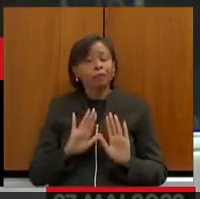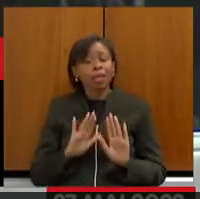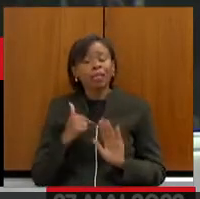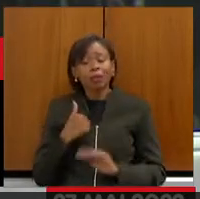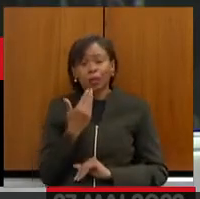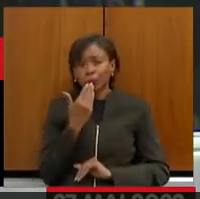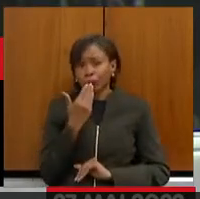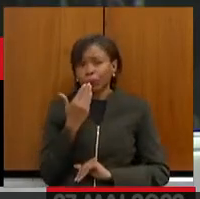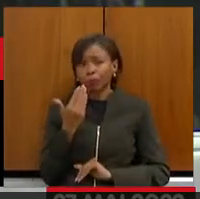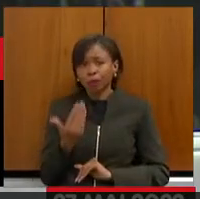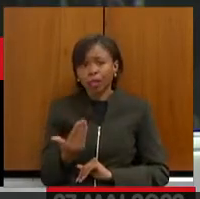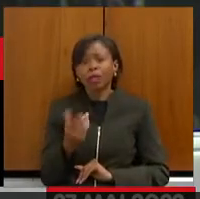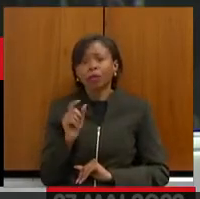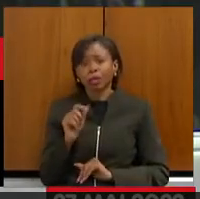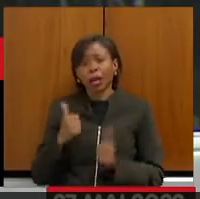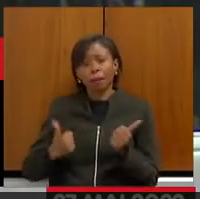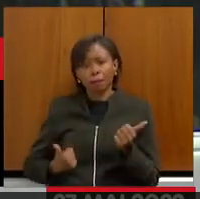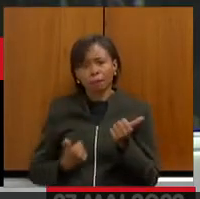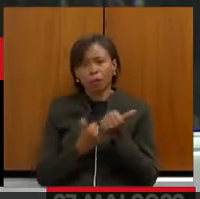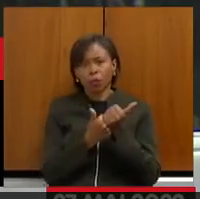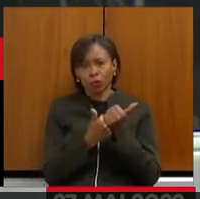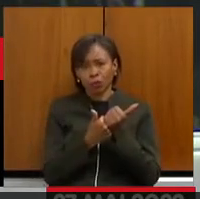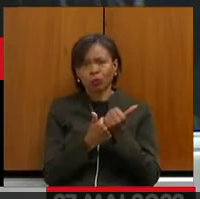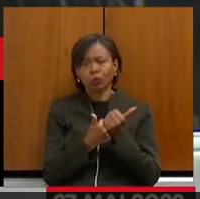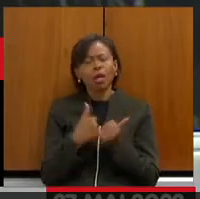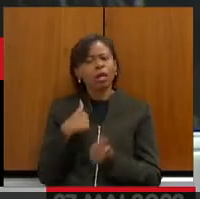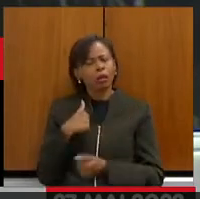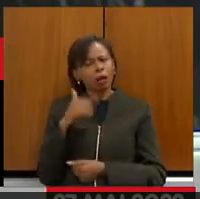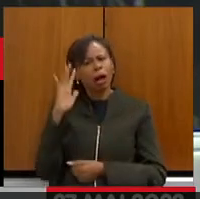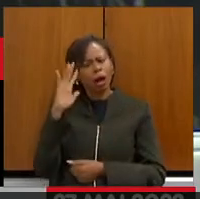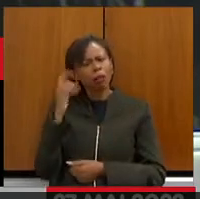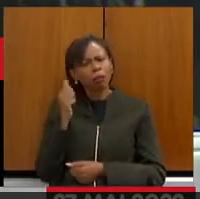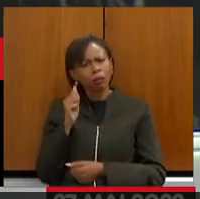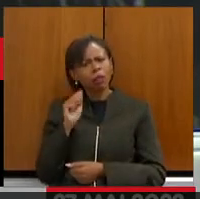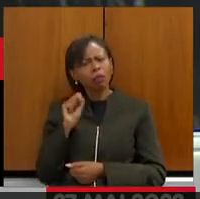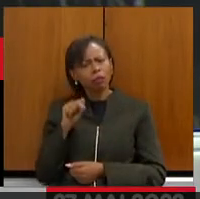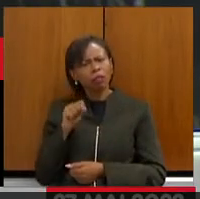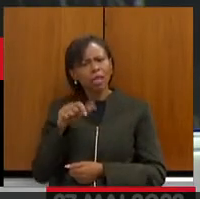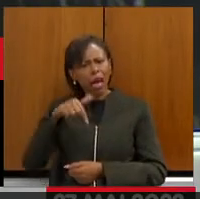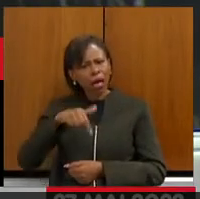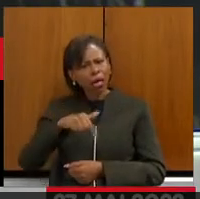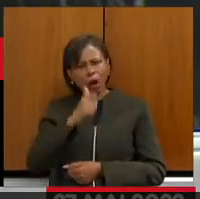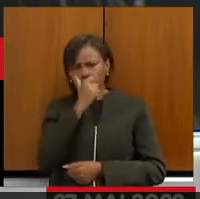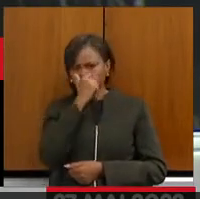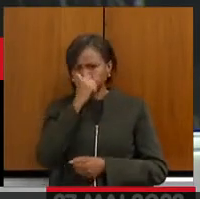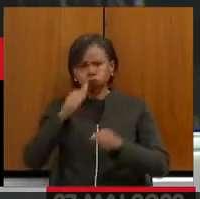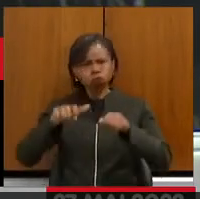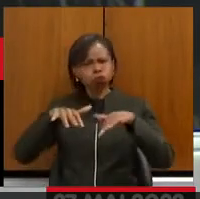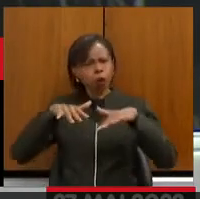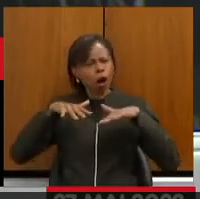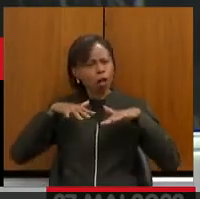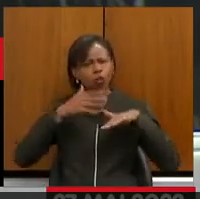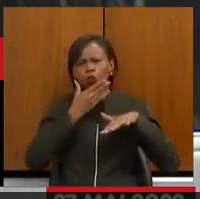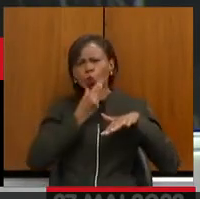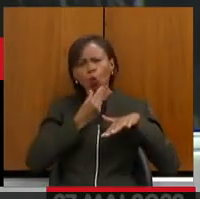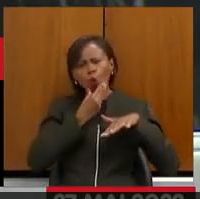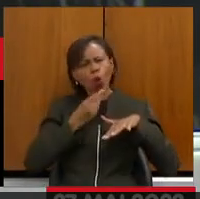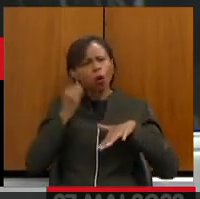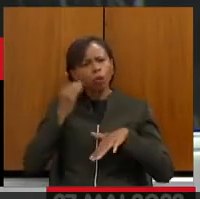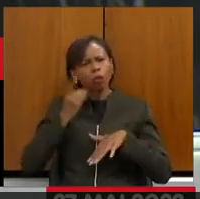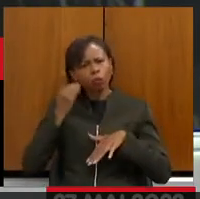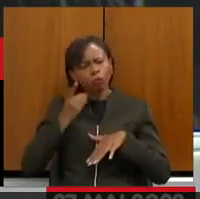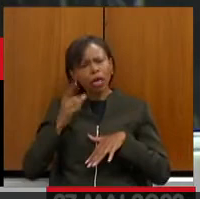o que eu peço mesmo o olho eu até achei mesmo que ia está lotad deputados aqui tá